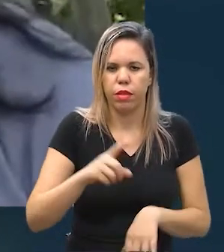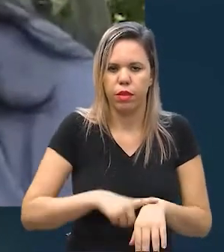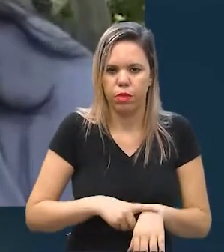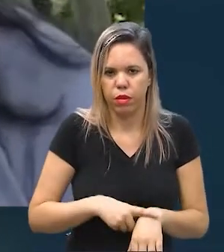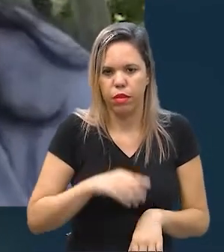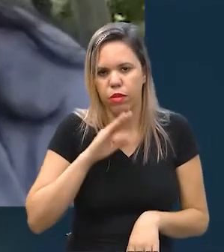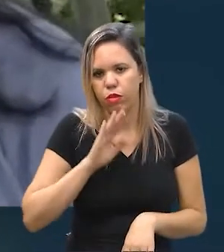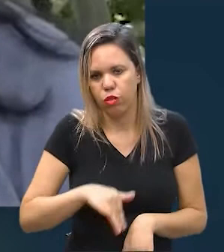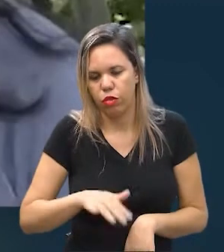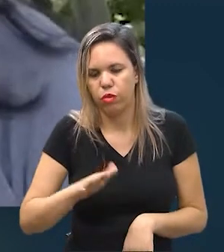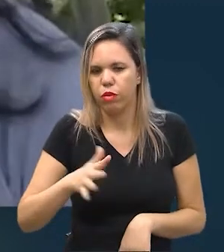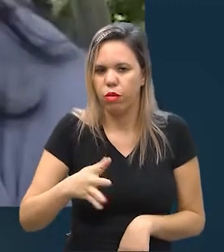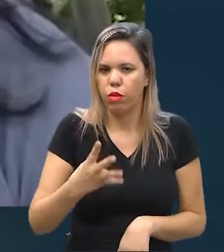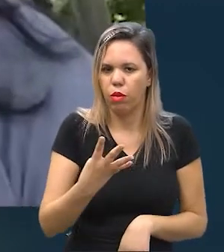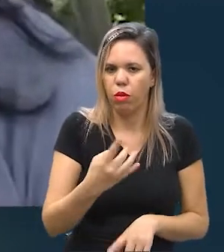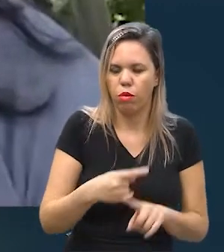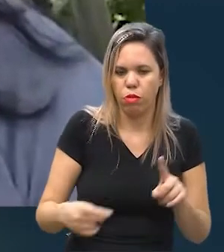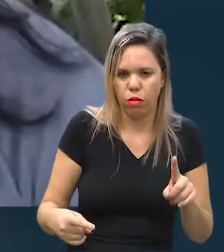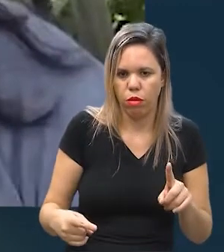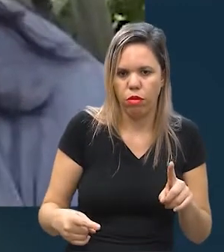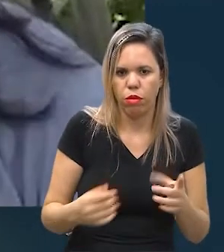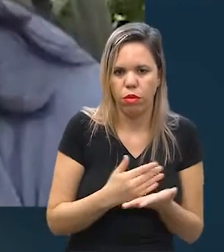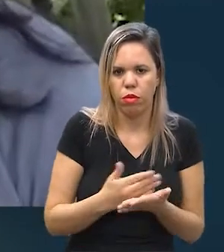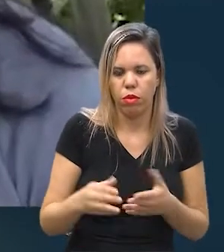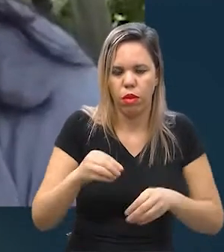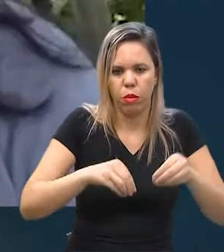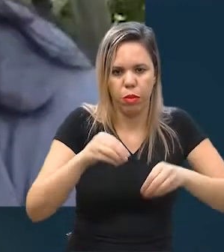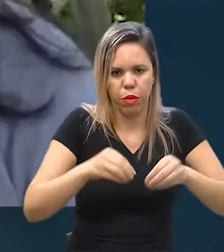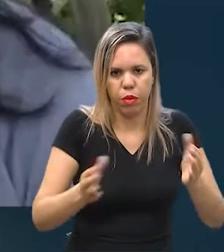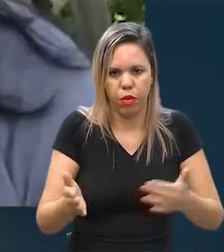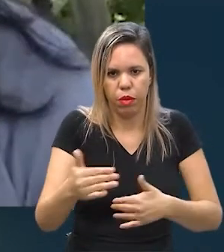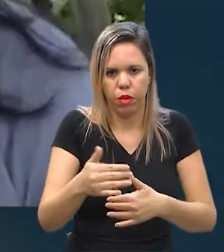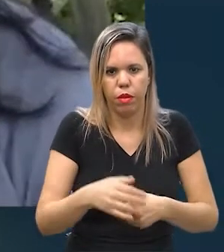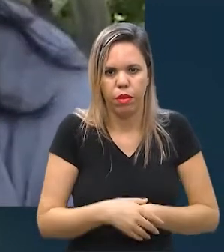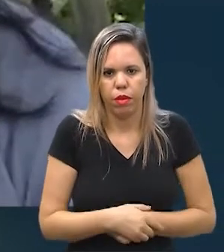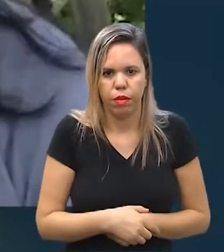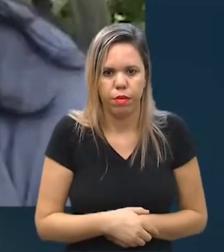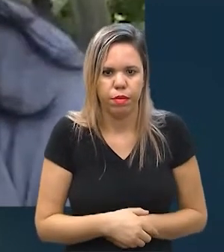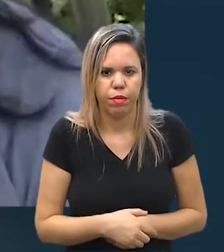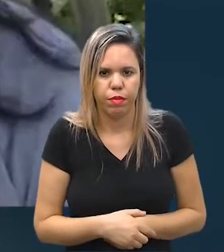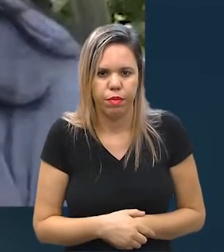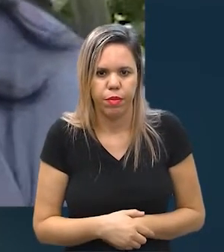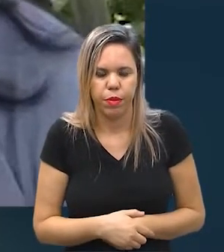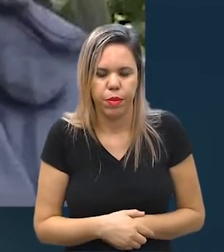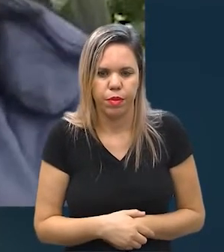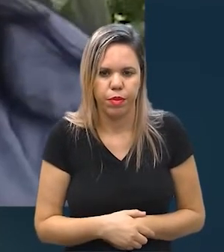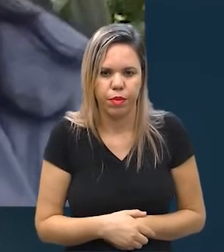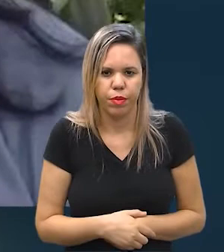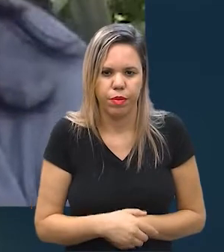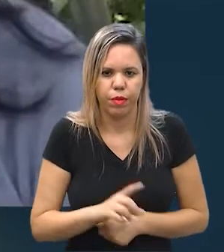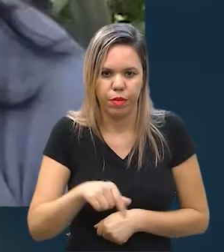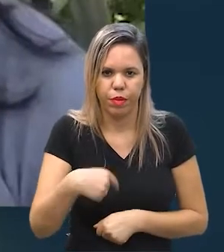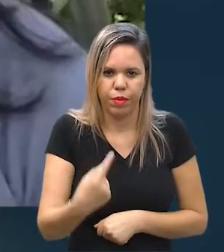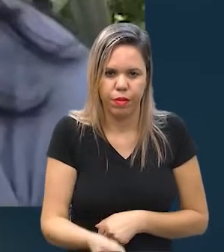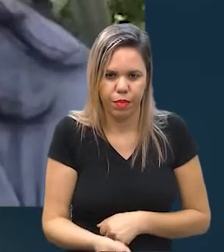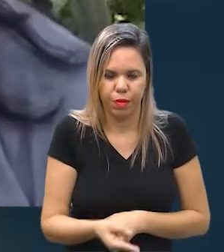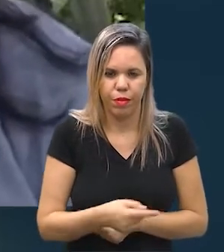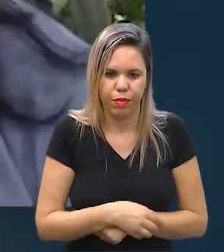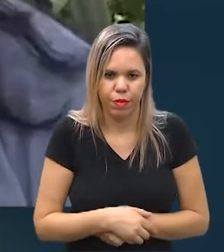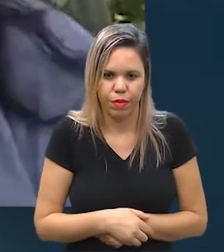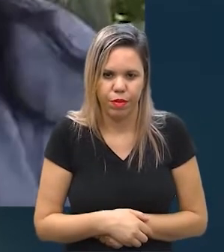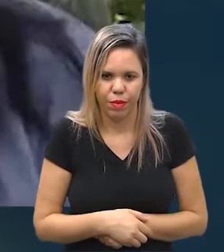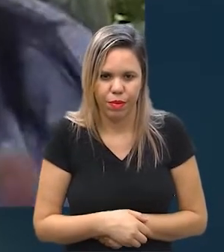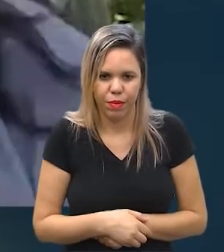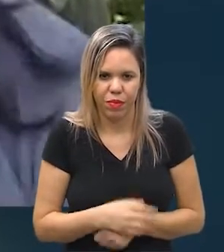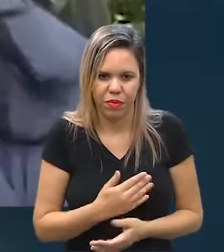horas da tarde, 4 e meia, 5 horas, a gente inicia a montagem das cestas. plantas, e aí a gente vai,